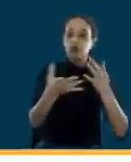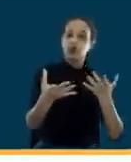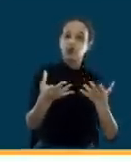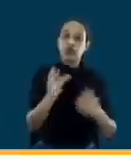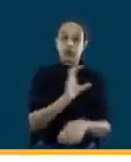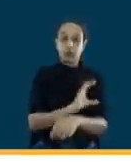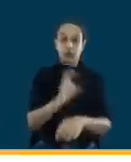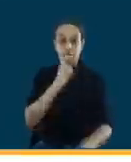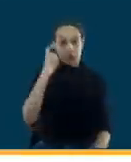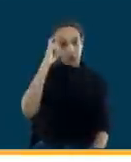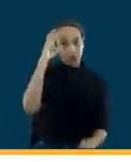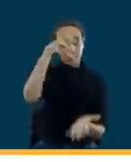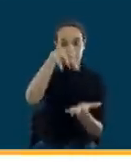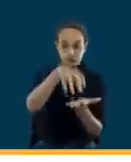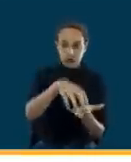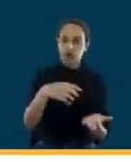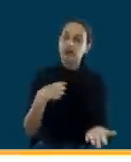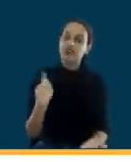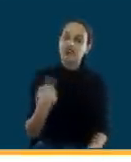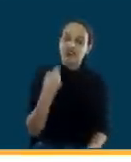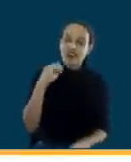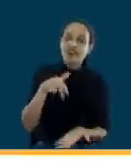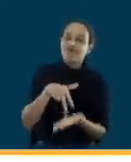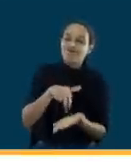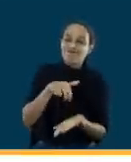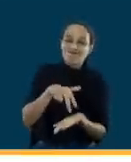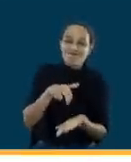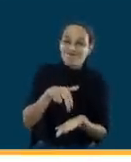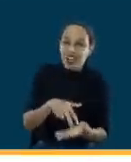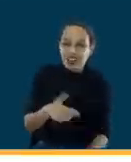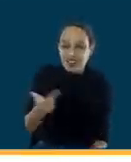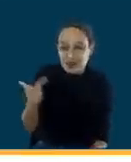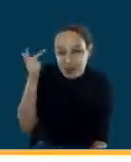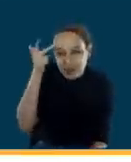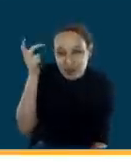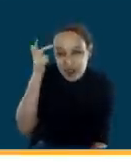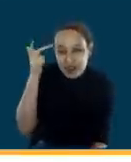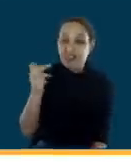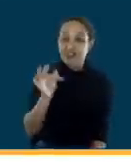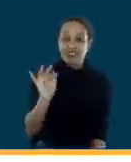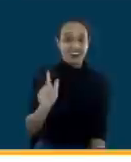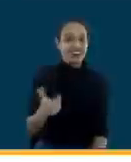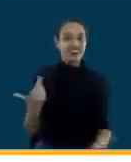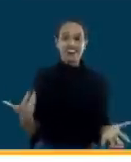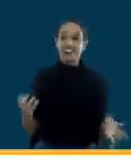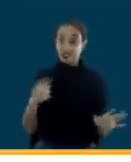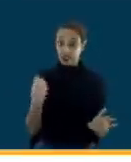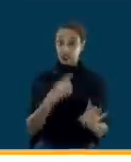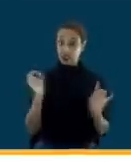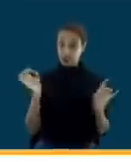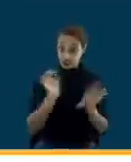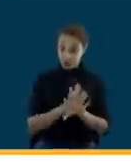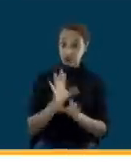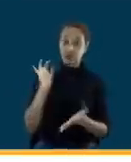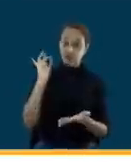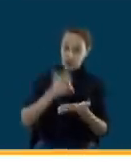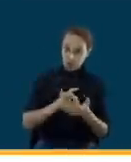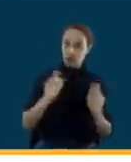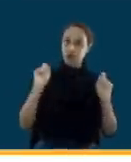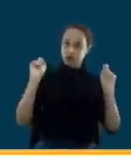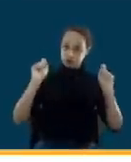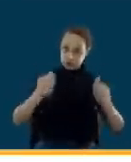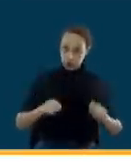Então, nós estamos muito animadas, nós estamos preparados para que a gente, de fato, possa fazer esse